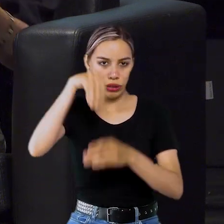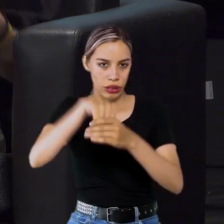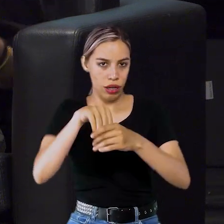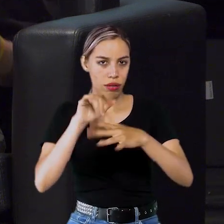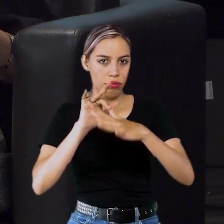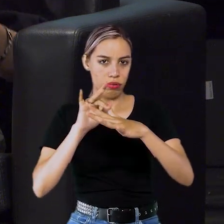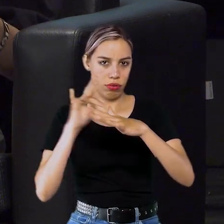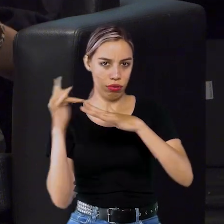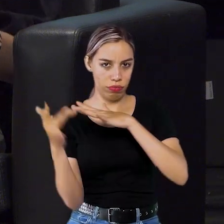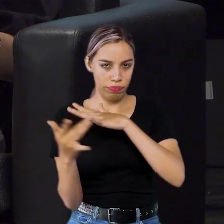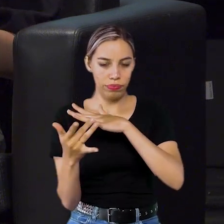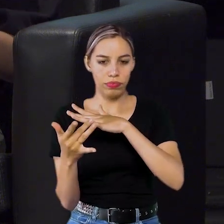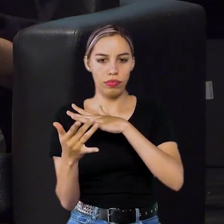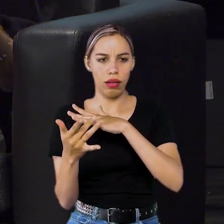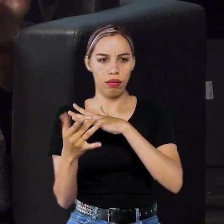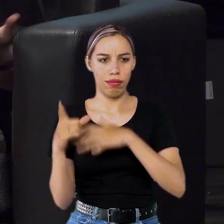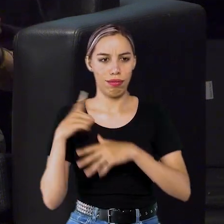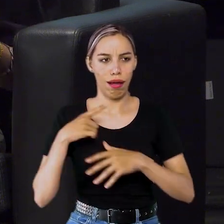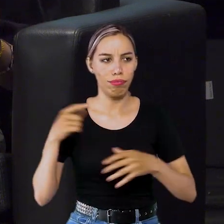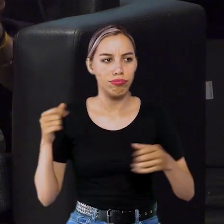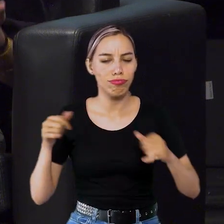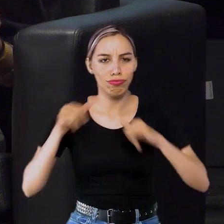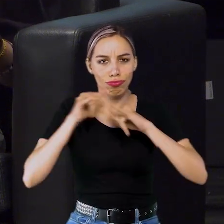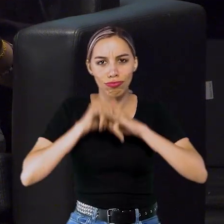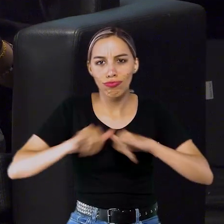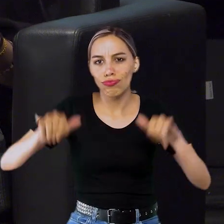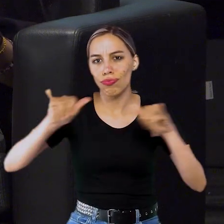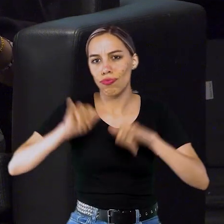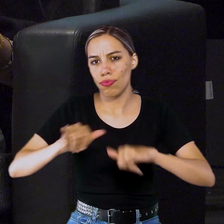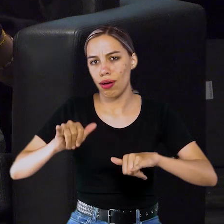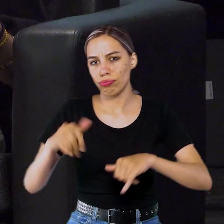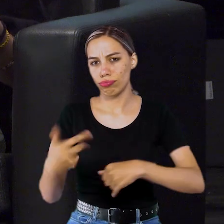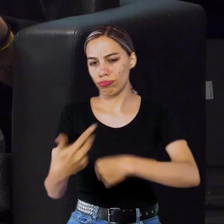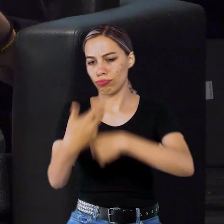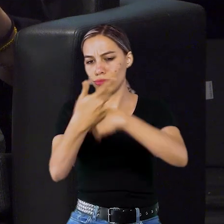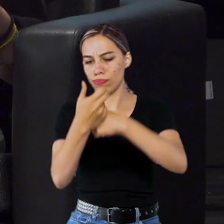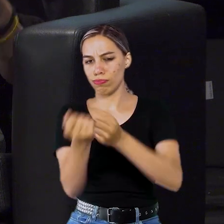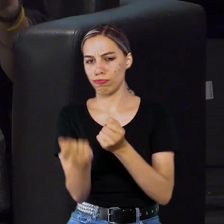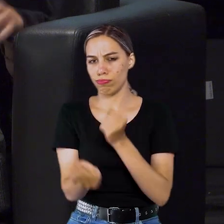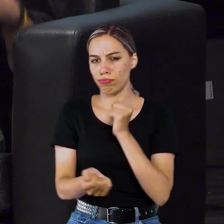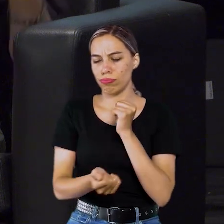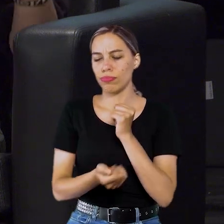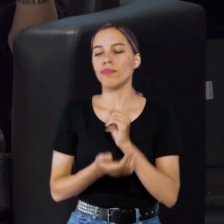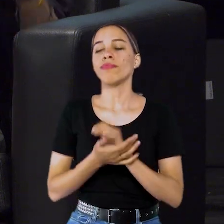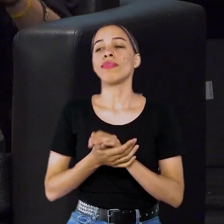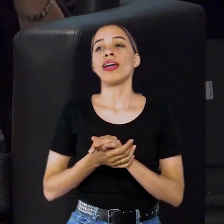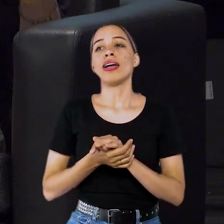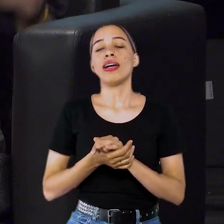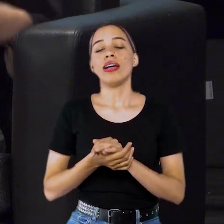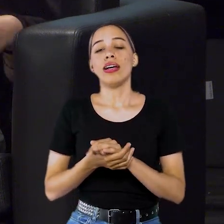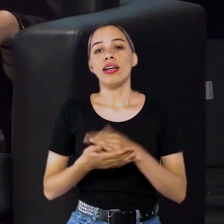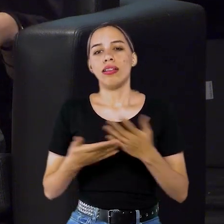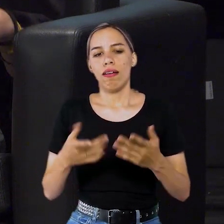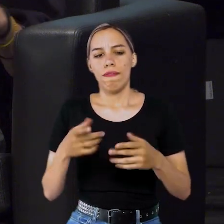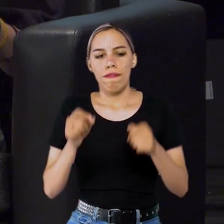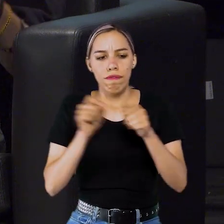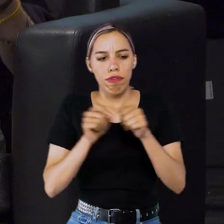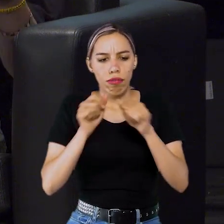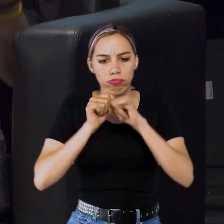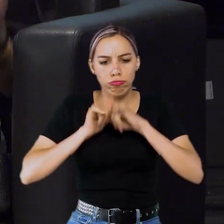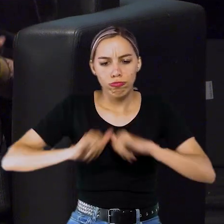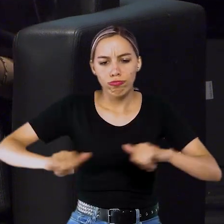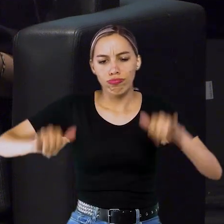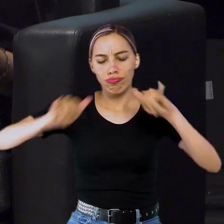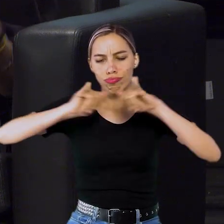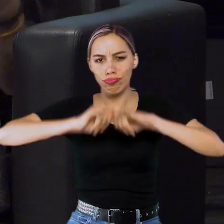esse empoderamento com, né, o audiovisual, vem fazendo também esse trabalho, não só de